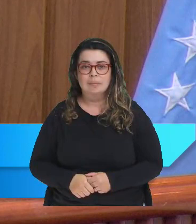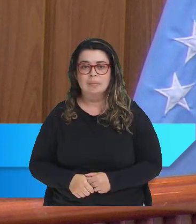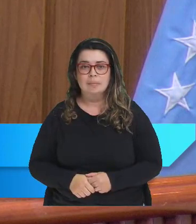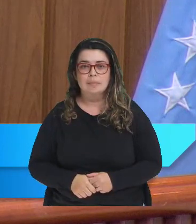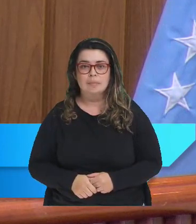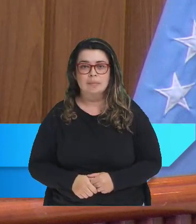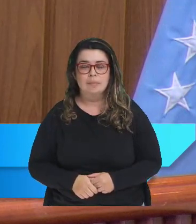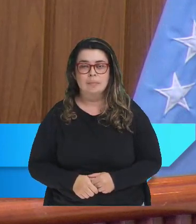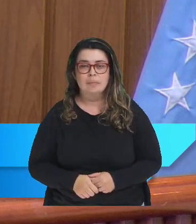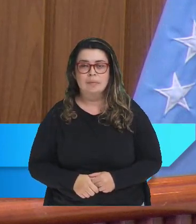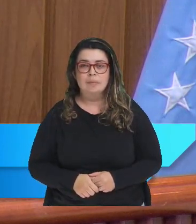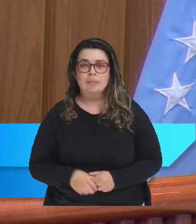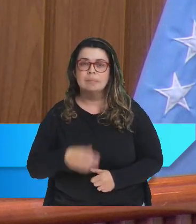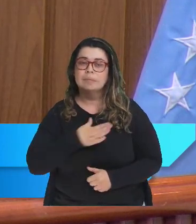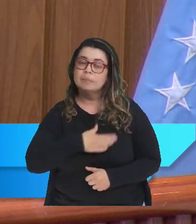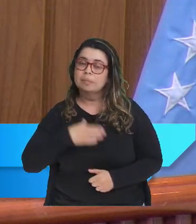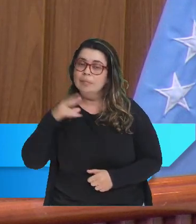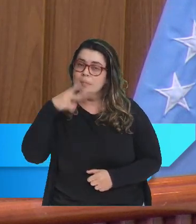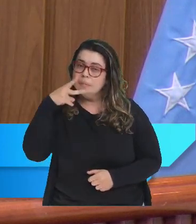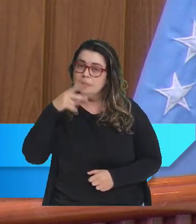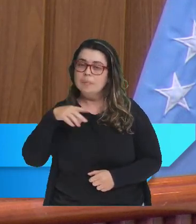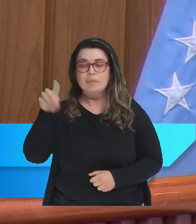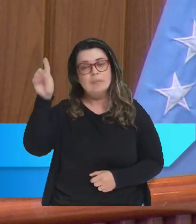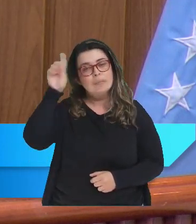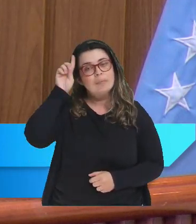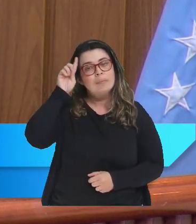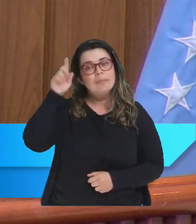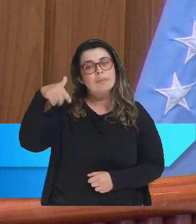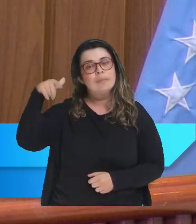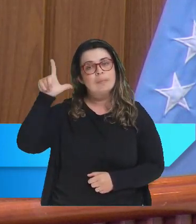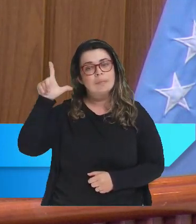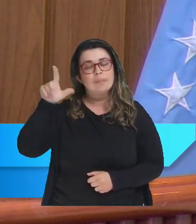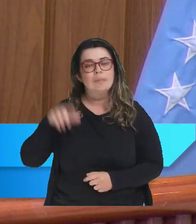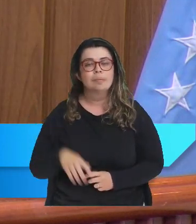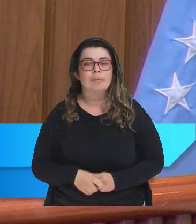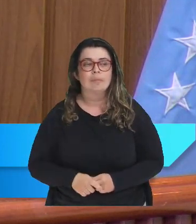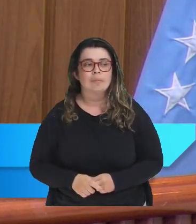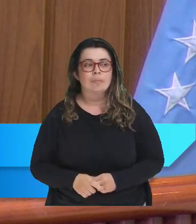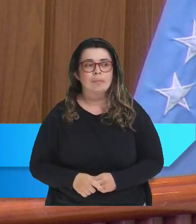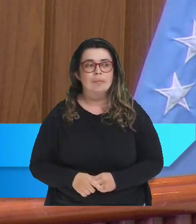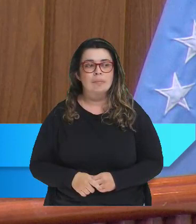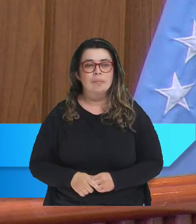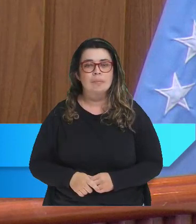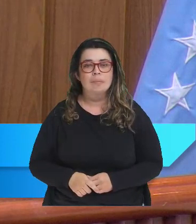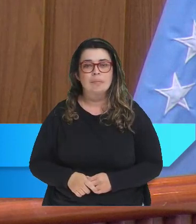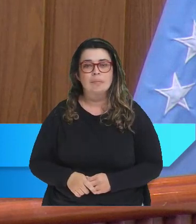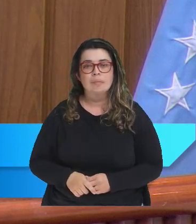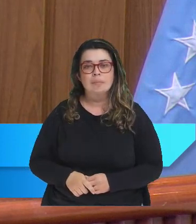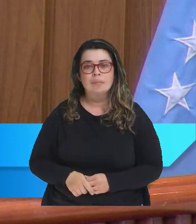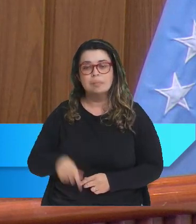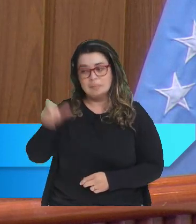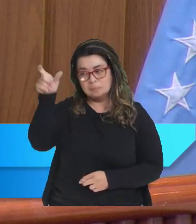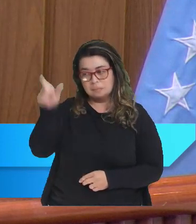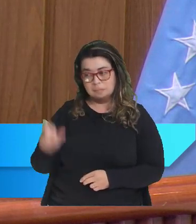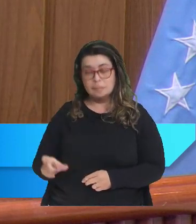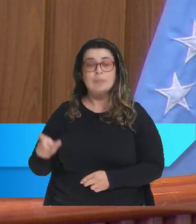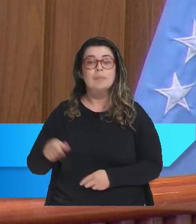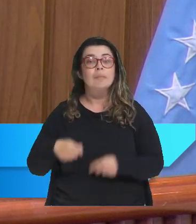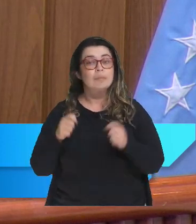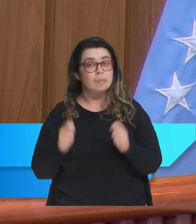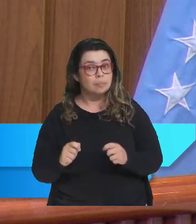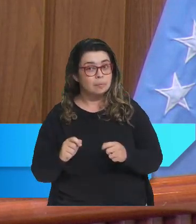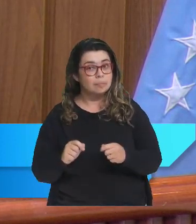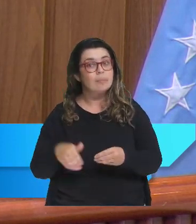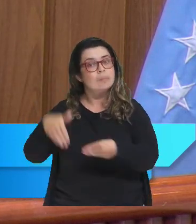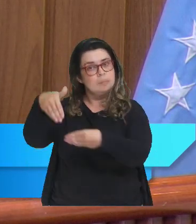a respeito do dia de ontem, um dia onde o cidadão teve aí a sua oportunidade de exercer